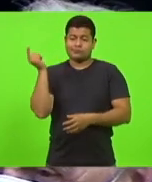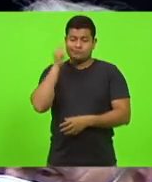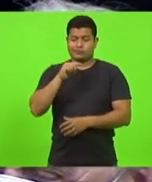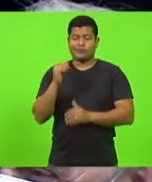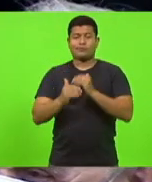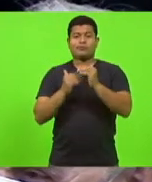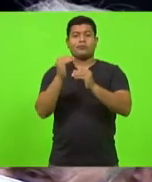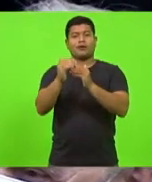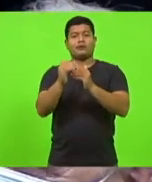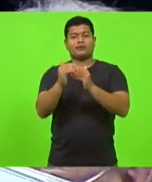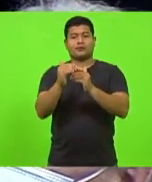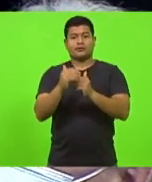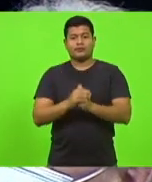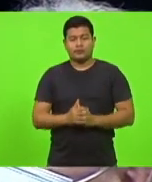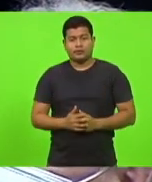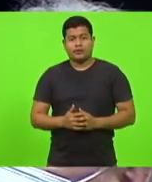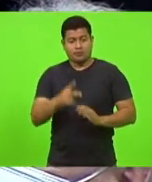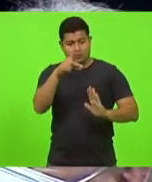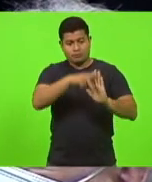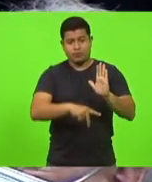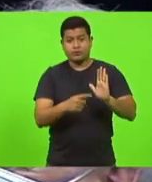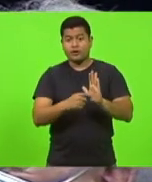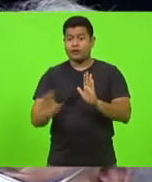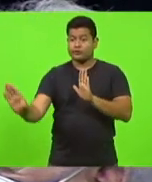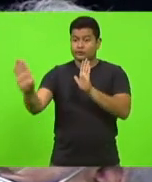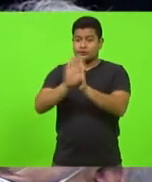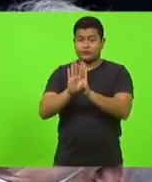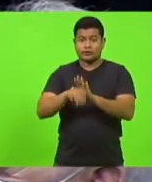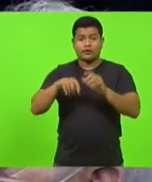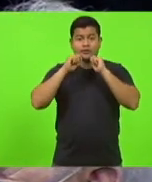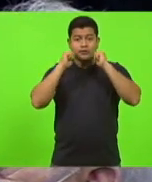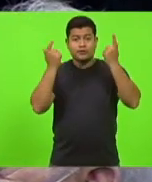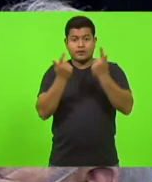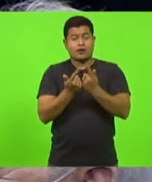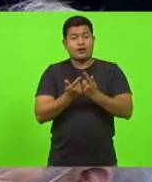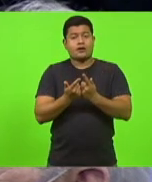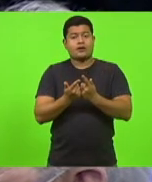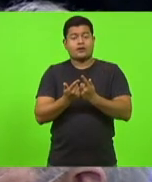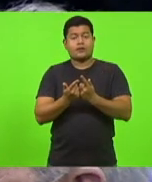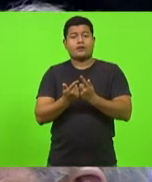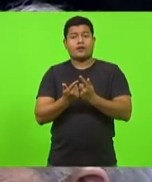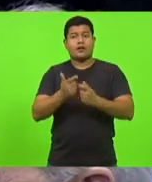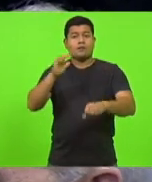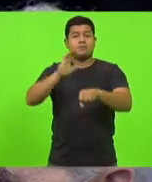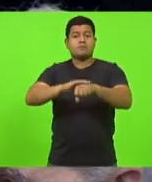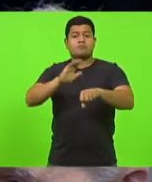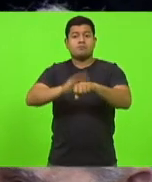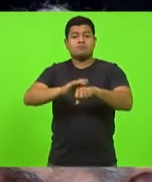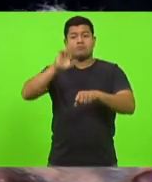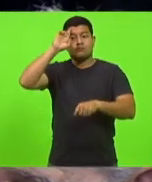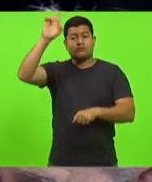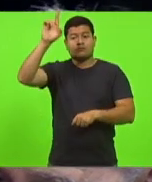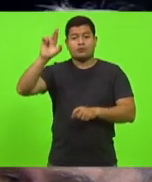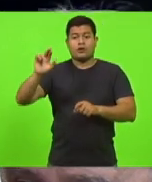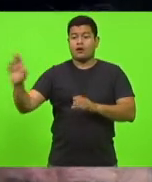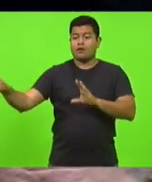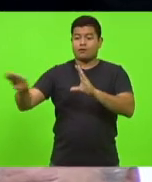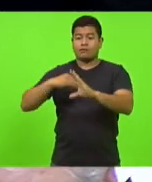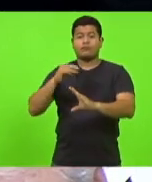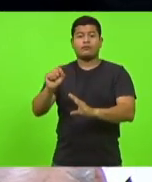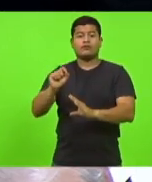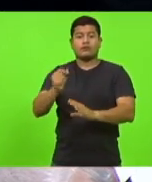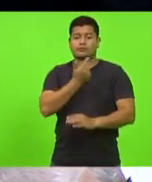o projeto, quando vem para cá, ele é de origem, e tem que ser de origem do Executivo. Nós